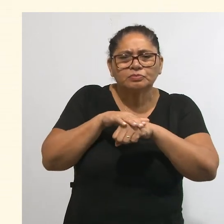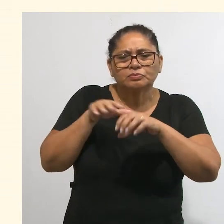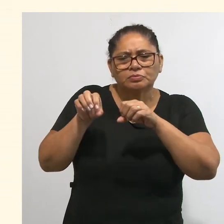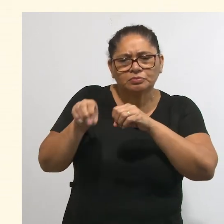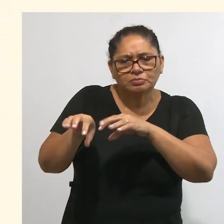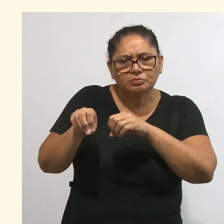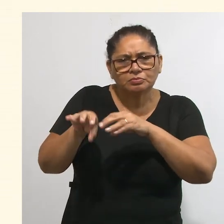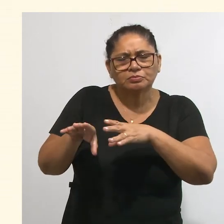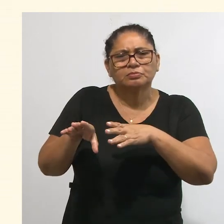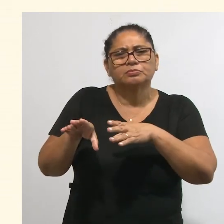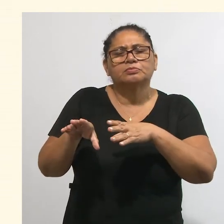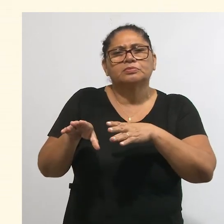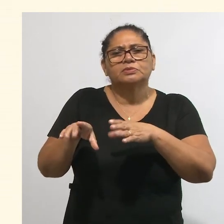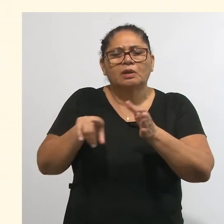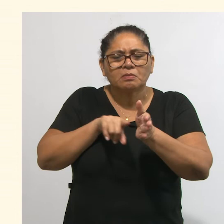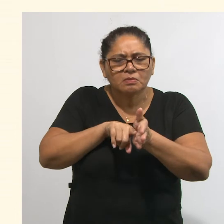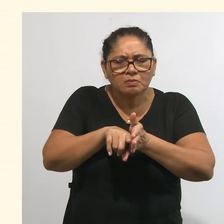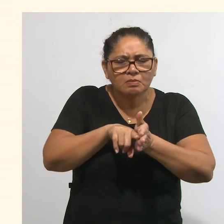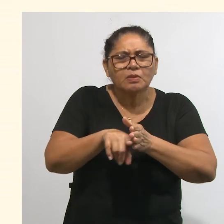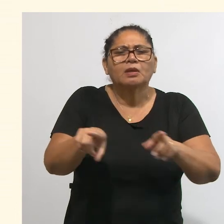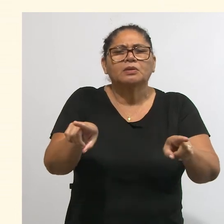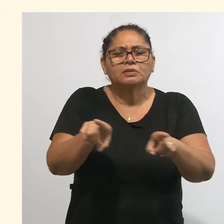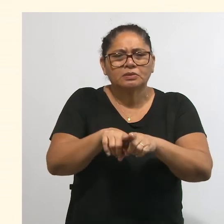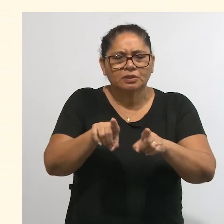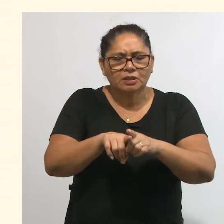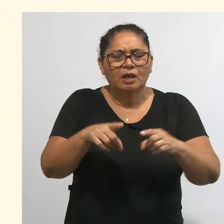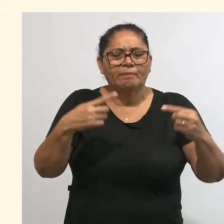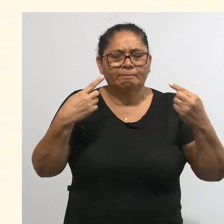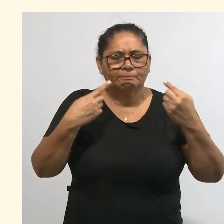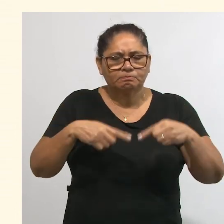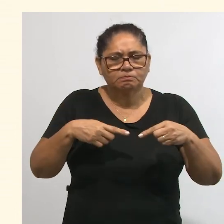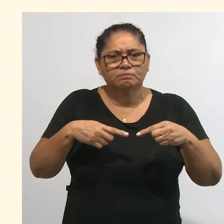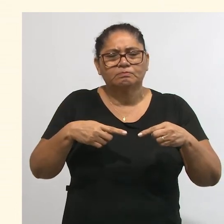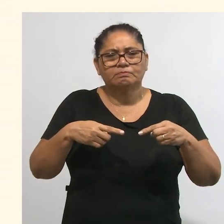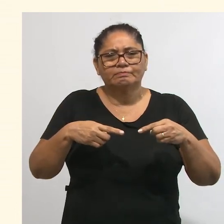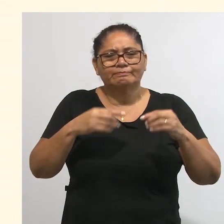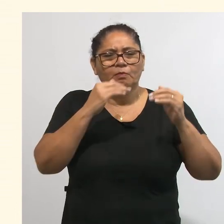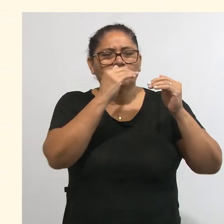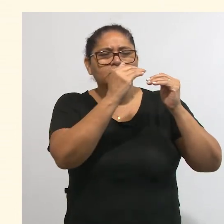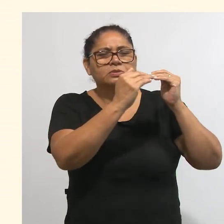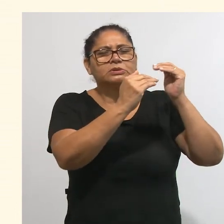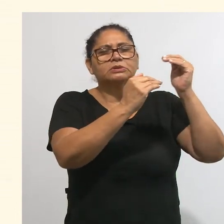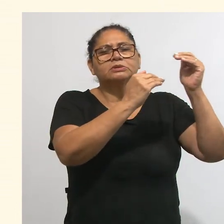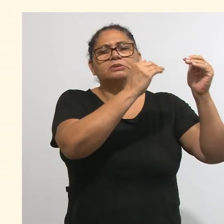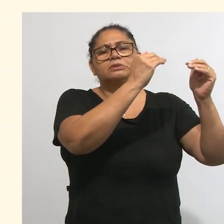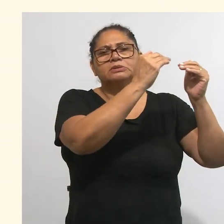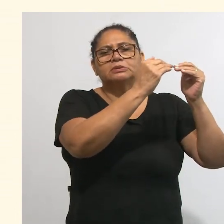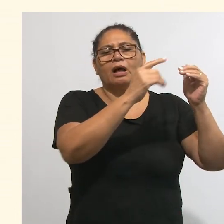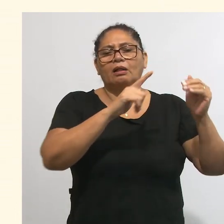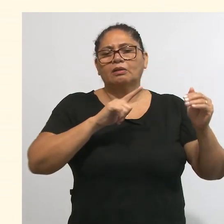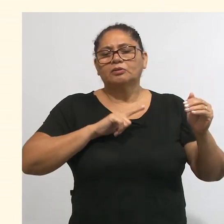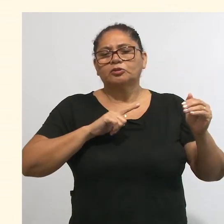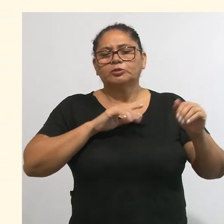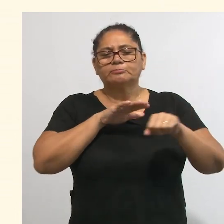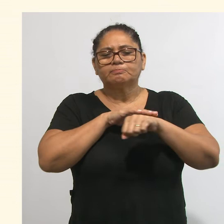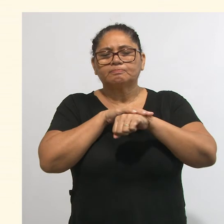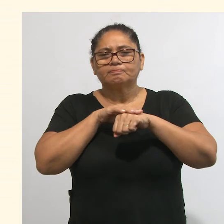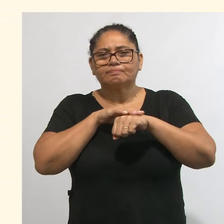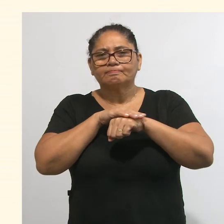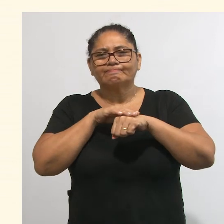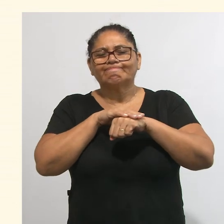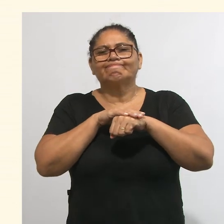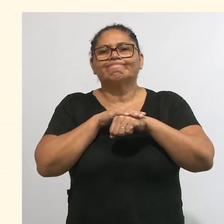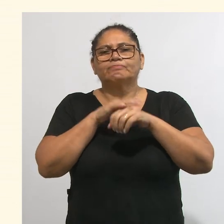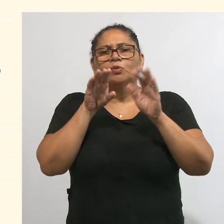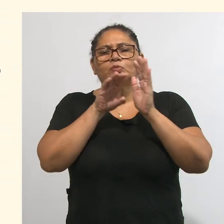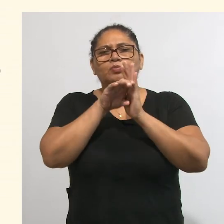educador, que também é um investigador, também é um crítico. Então, ele se constrói ali, tendo o diálogo